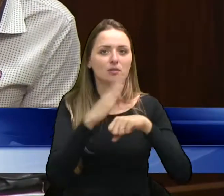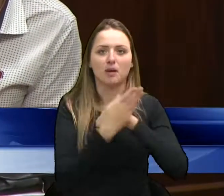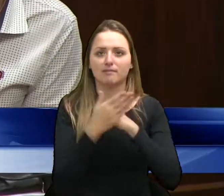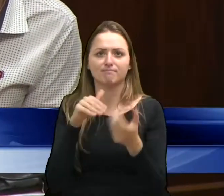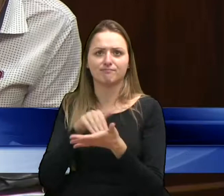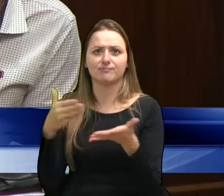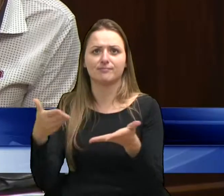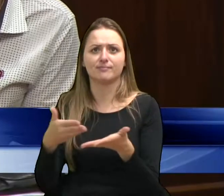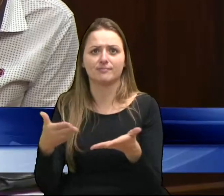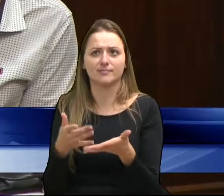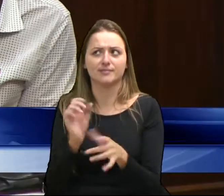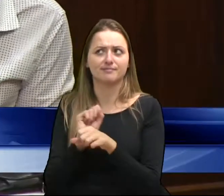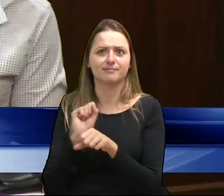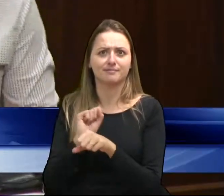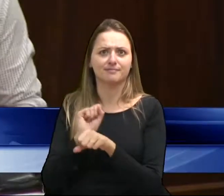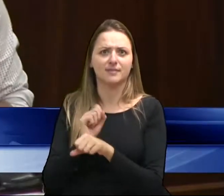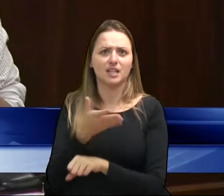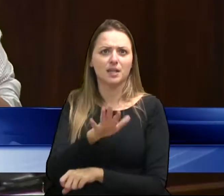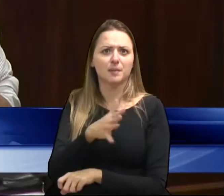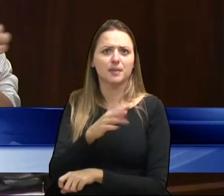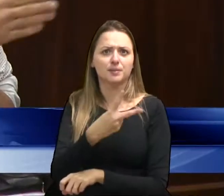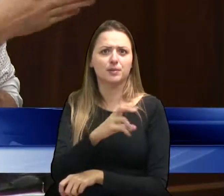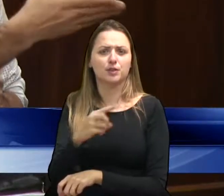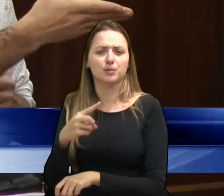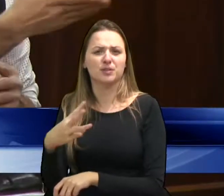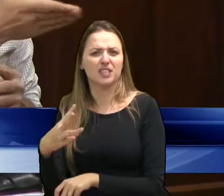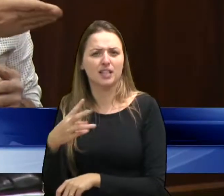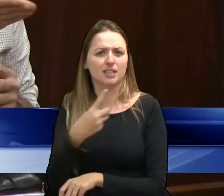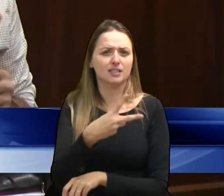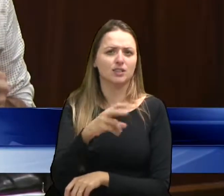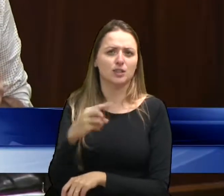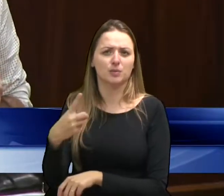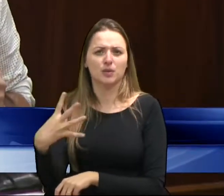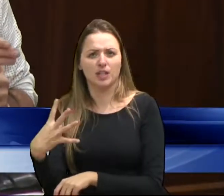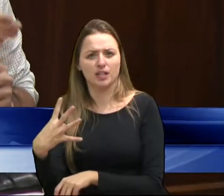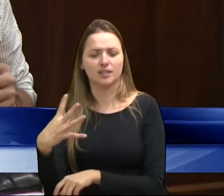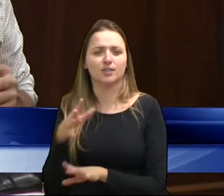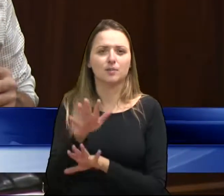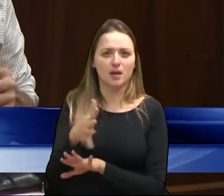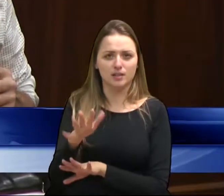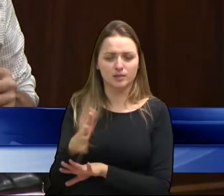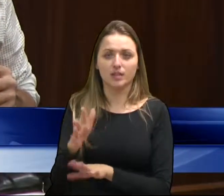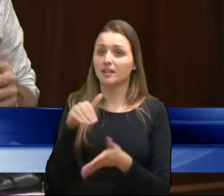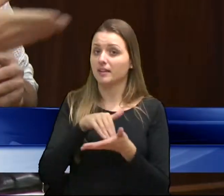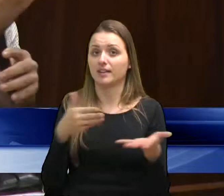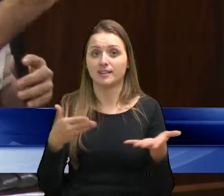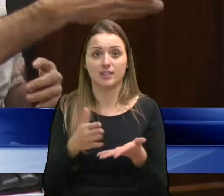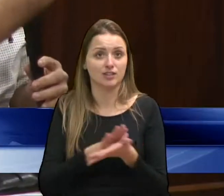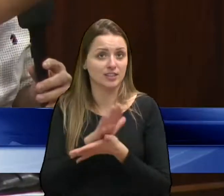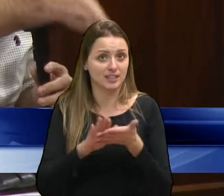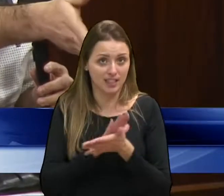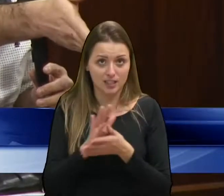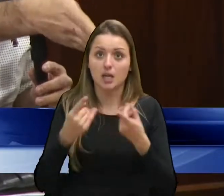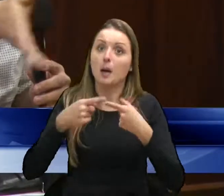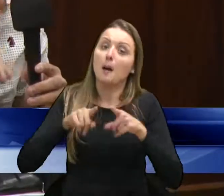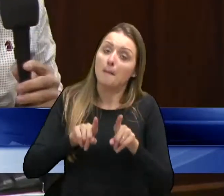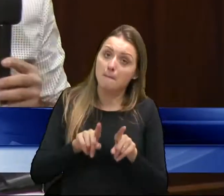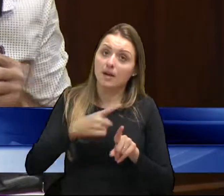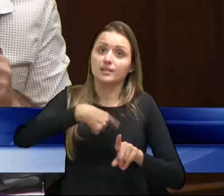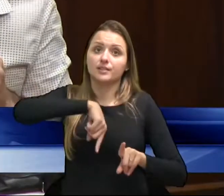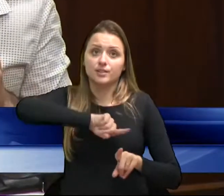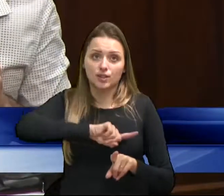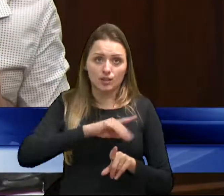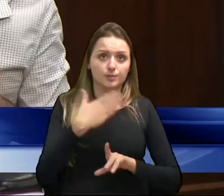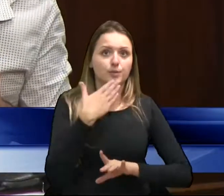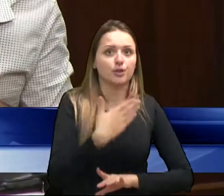hoje nós estamos esperando isso, meados de 2013, 2014, eu acho que alguém me corrige. E até hoje. Mas pelo menos a gente tinha quem recorrer, quem cobrar